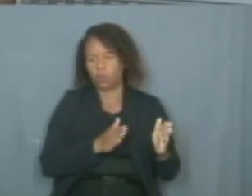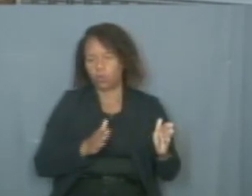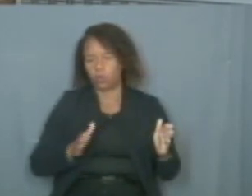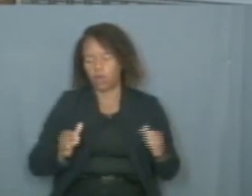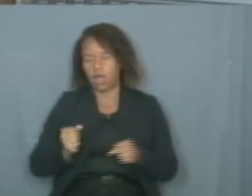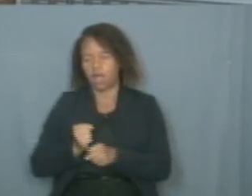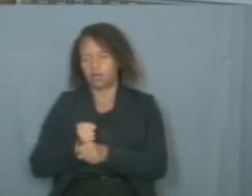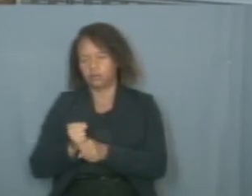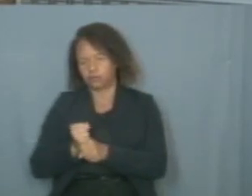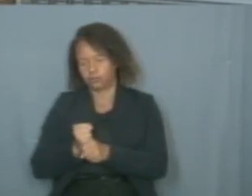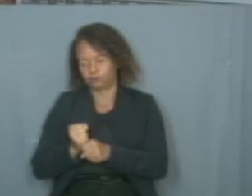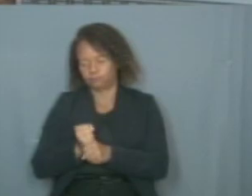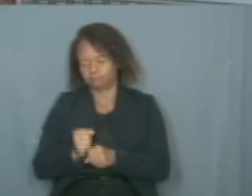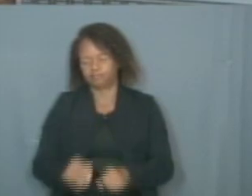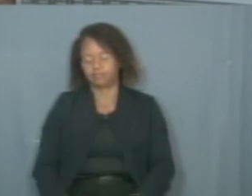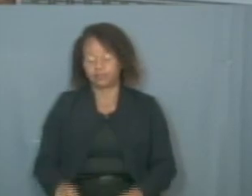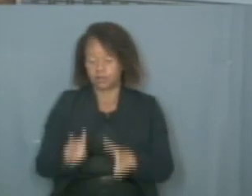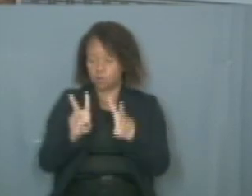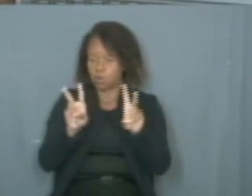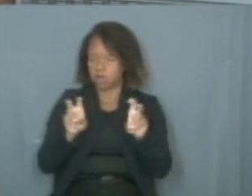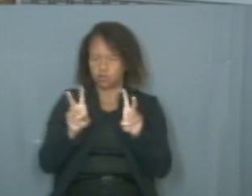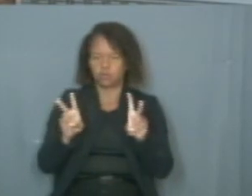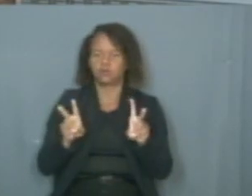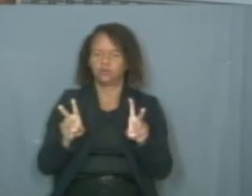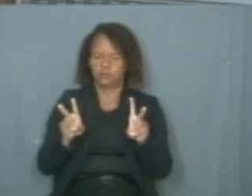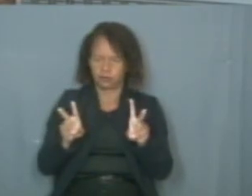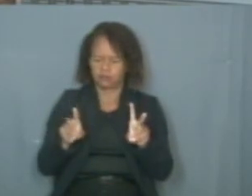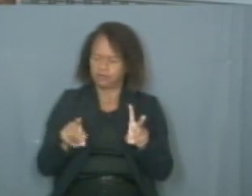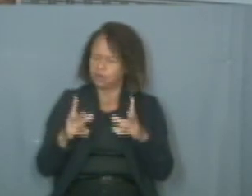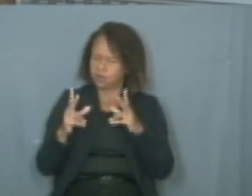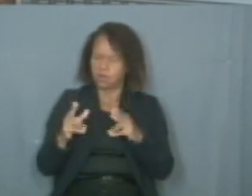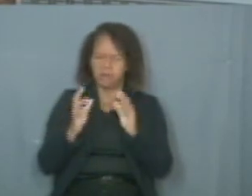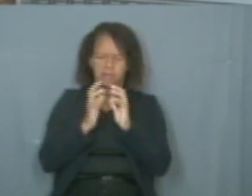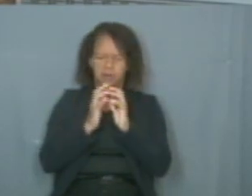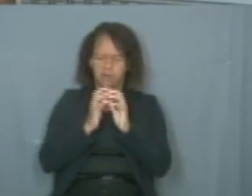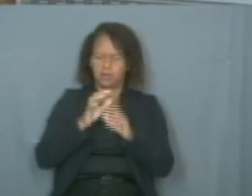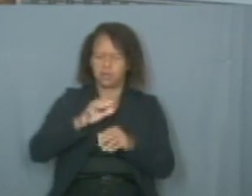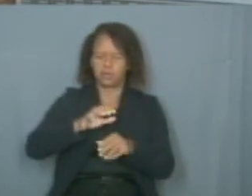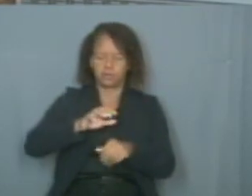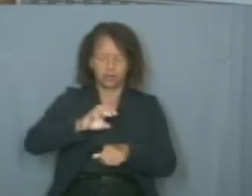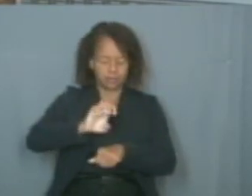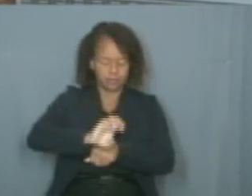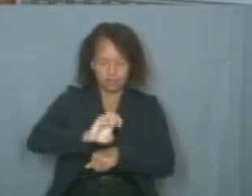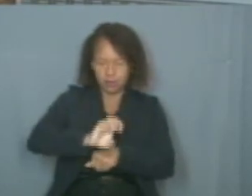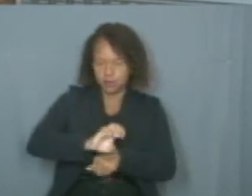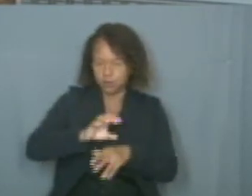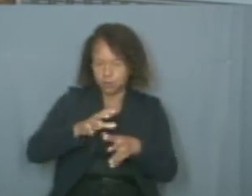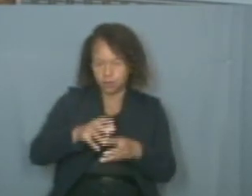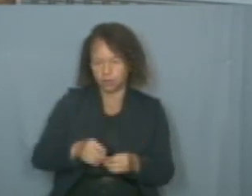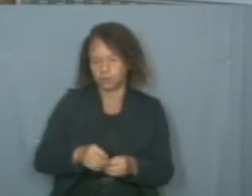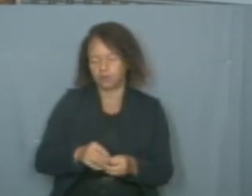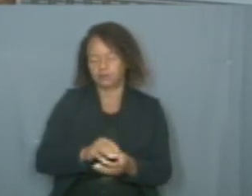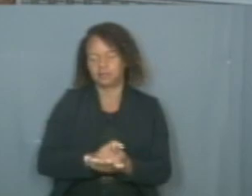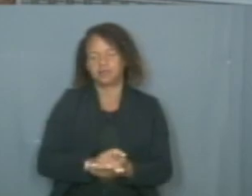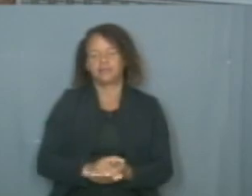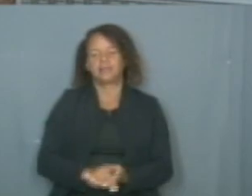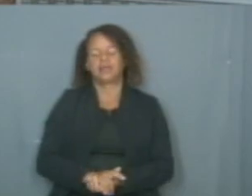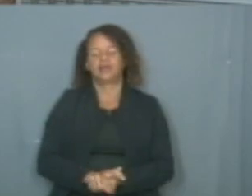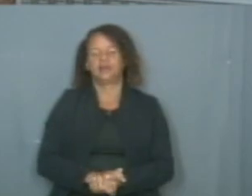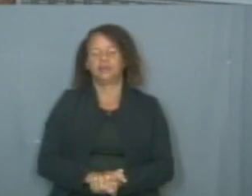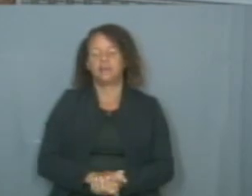anos. E esse é um assunto que tem tudo a ver com Recife, com Pernambuco, tem tudo a ver